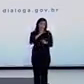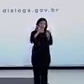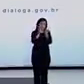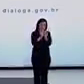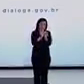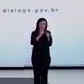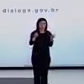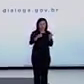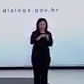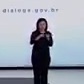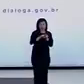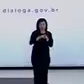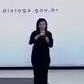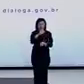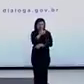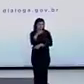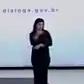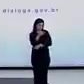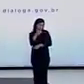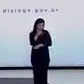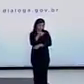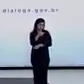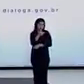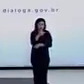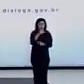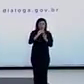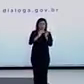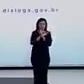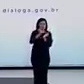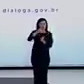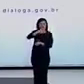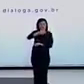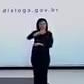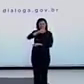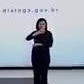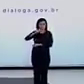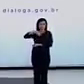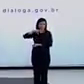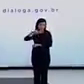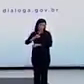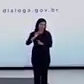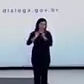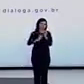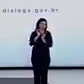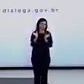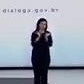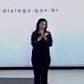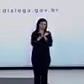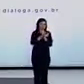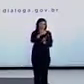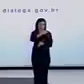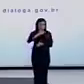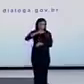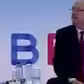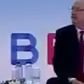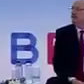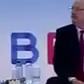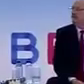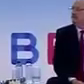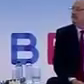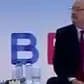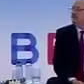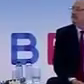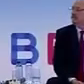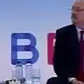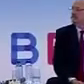de algo em torno de 22 para 100 mil, para algo em torno de 12 para 100 mil, neste período, não